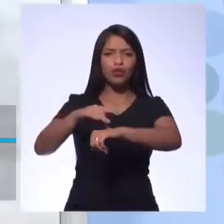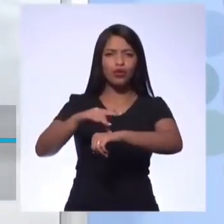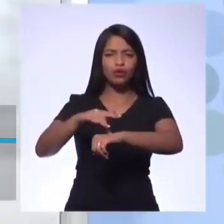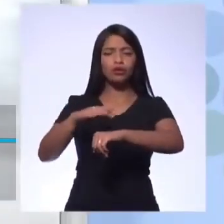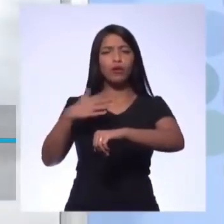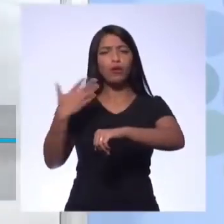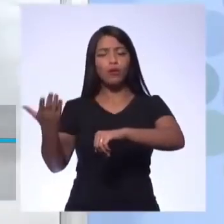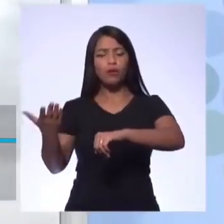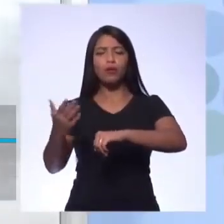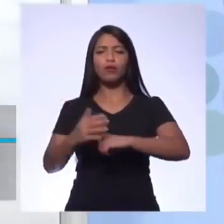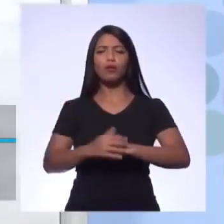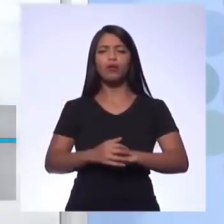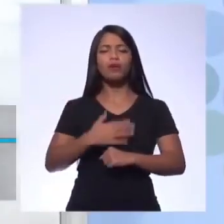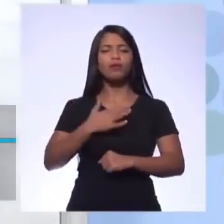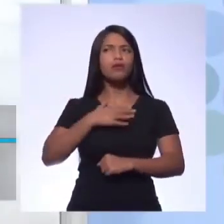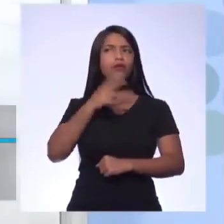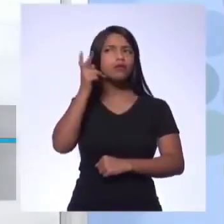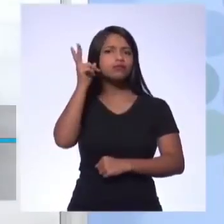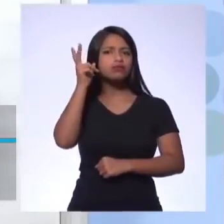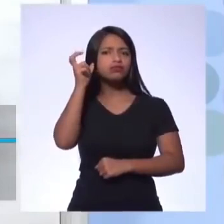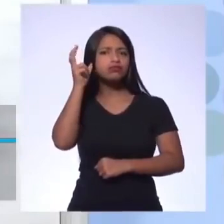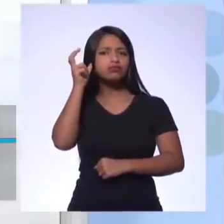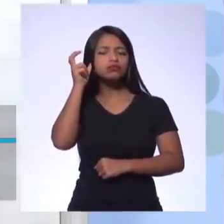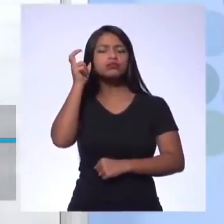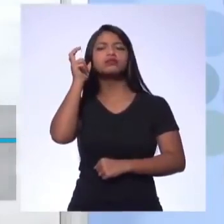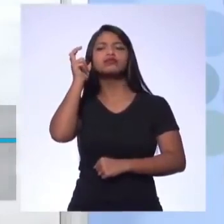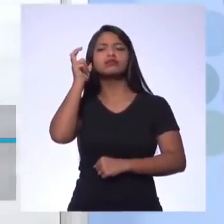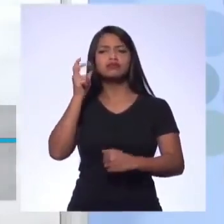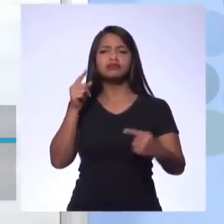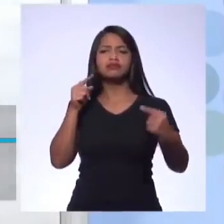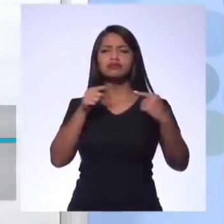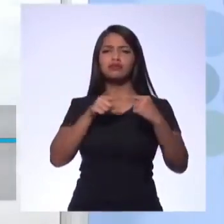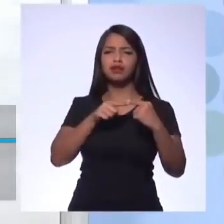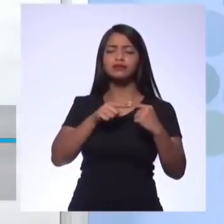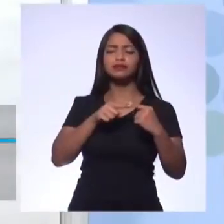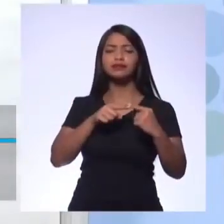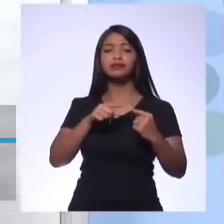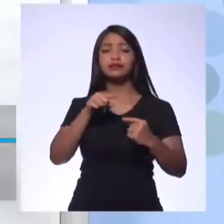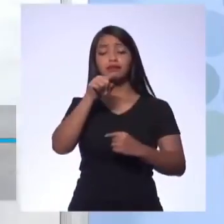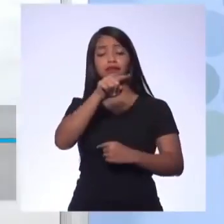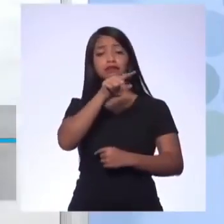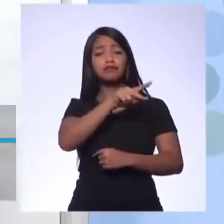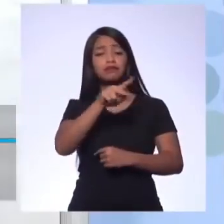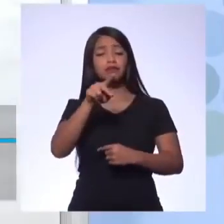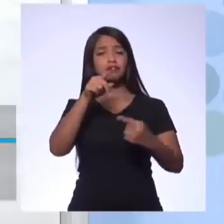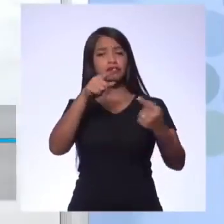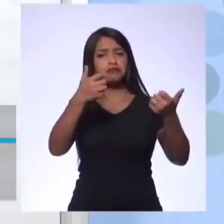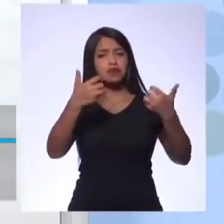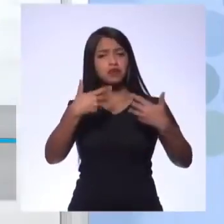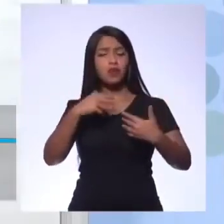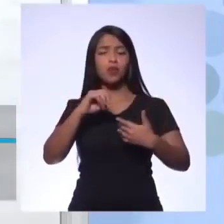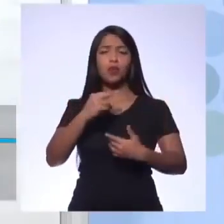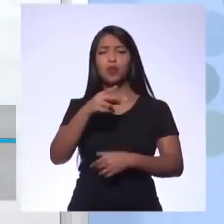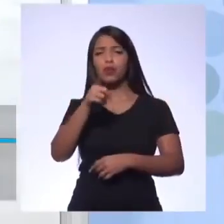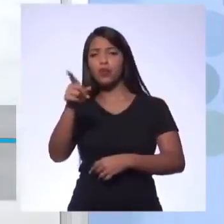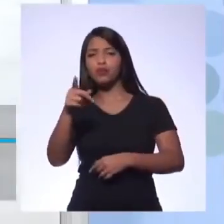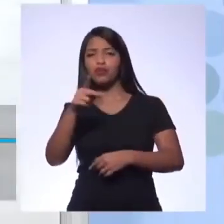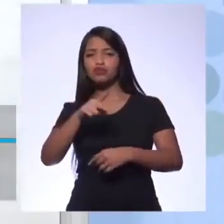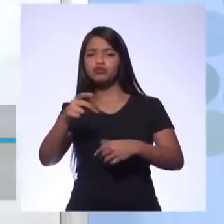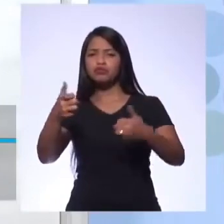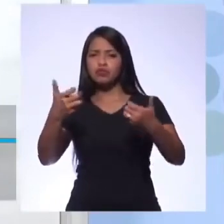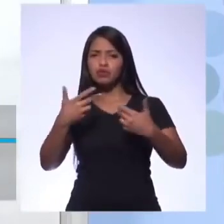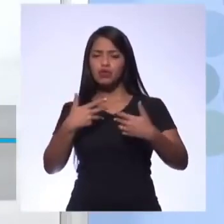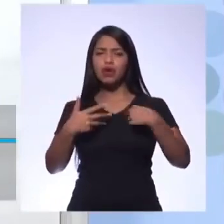uma percepção da minha audição. Puxa vida, esse negócio que o Magno está falando, que o professor Edjoel está comentando, tem a ver mesmo com o